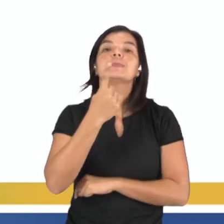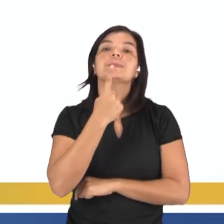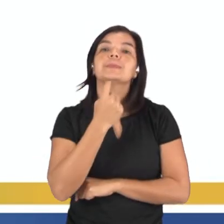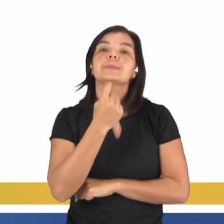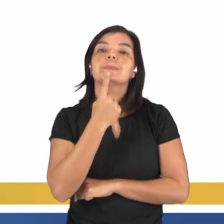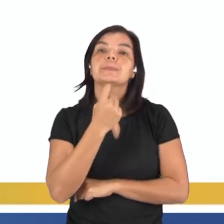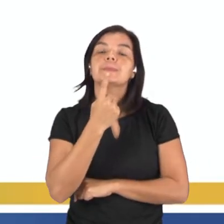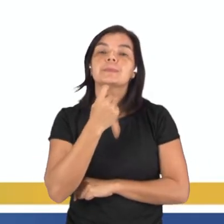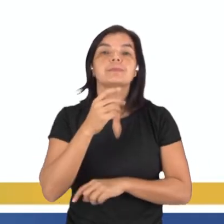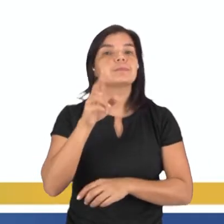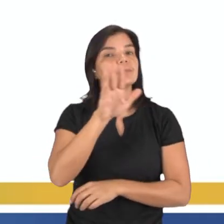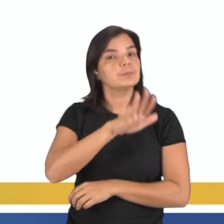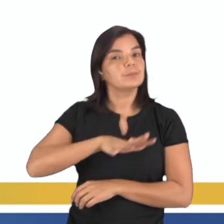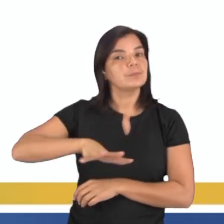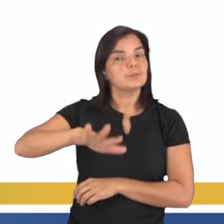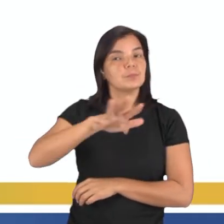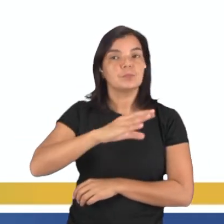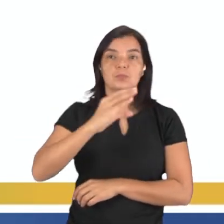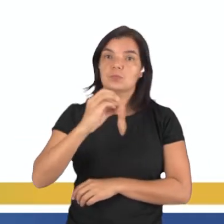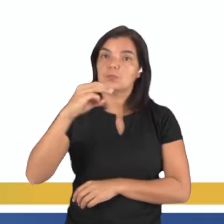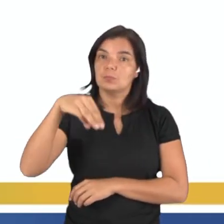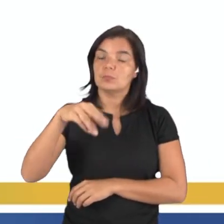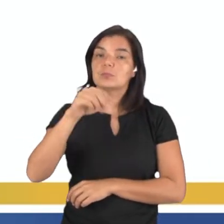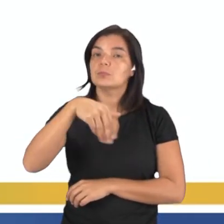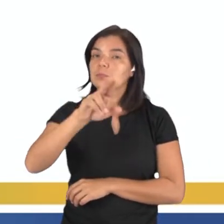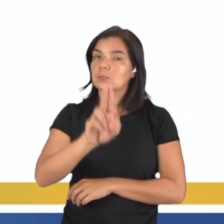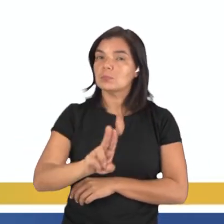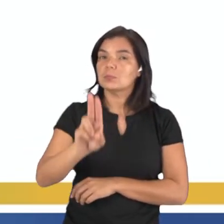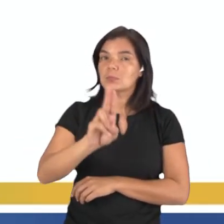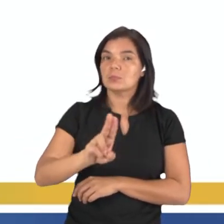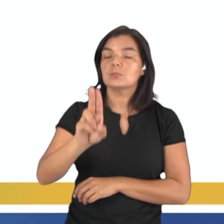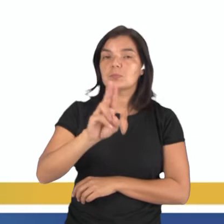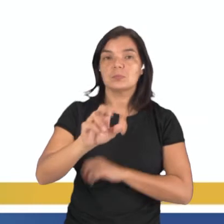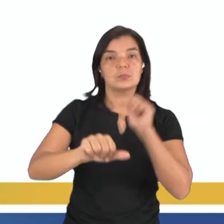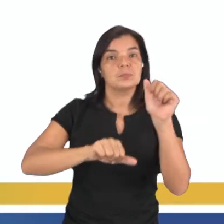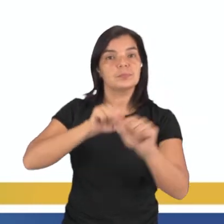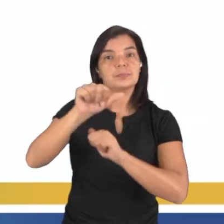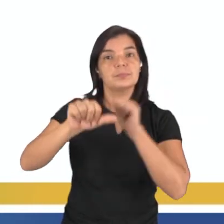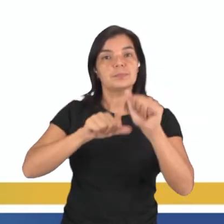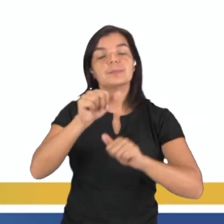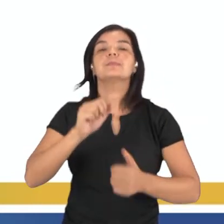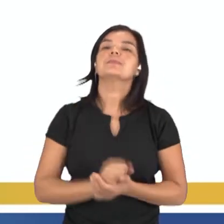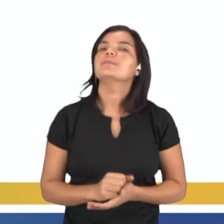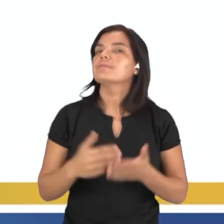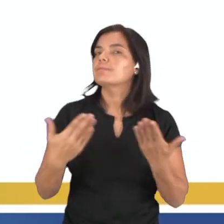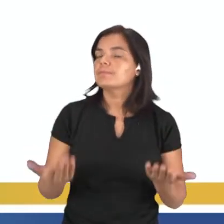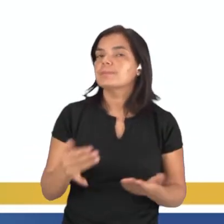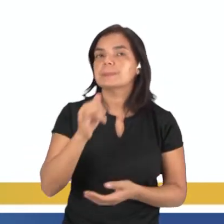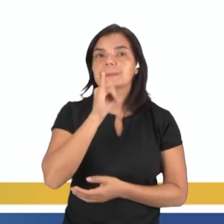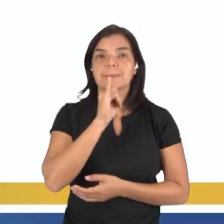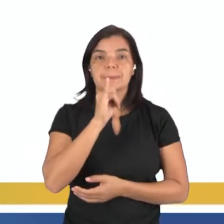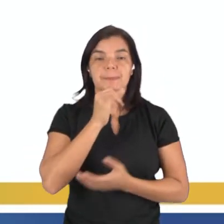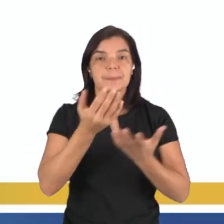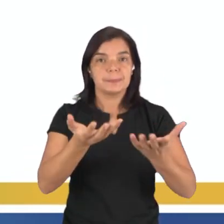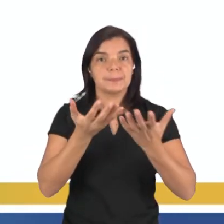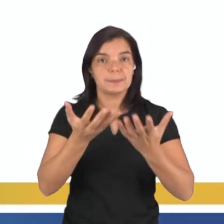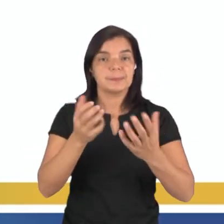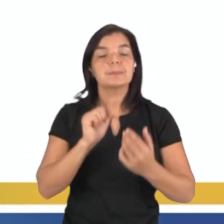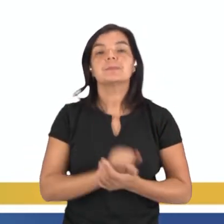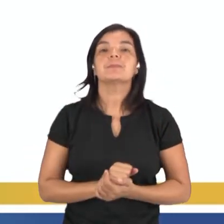vermelha. Geralmente o centímetro é mais usado para fazer essas transformações, então digamos que eu